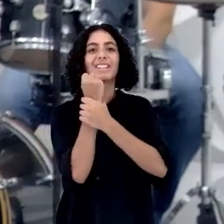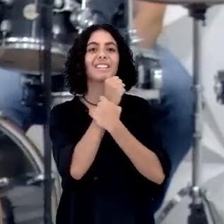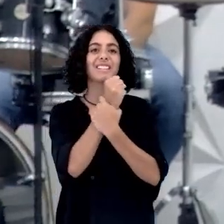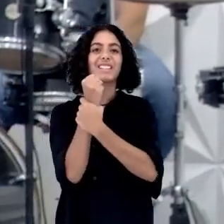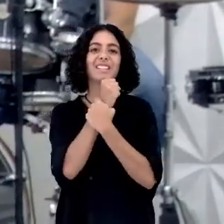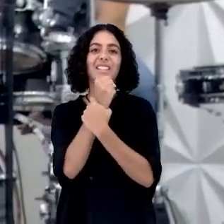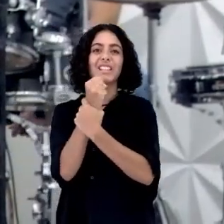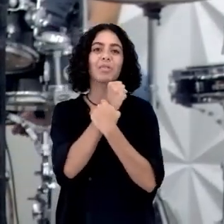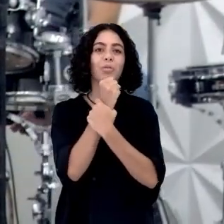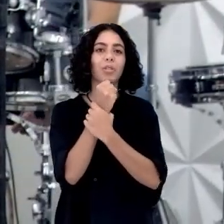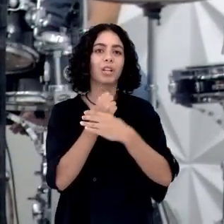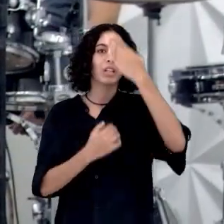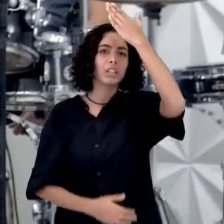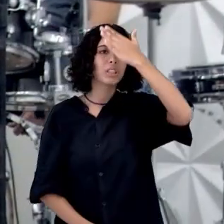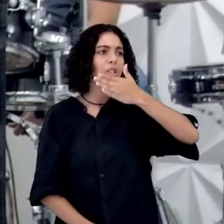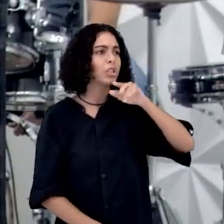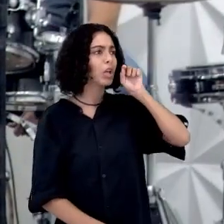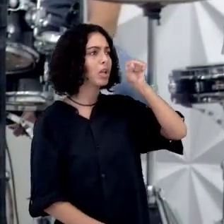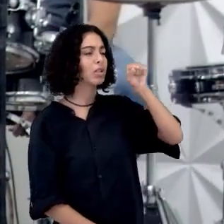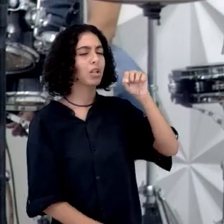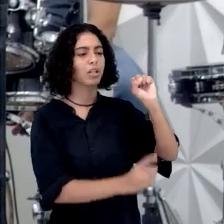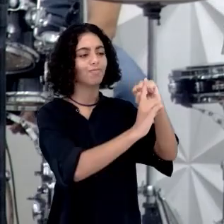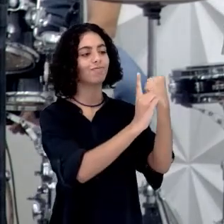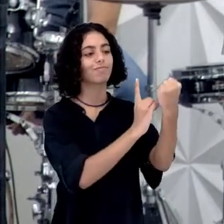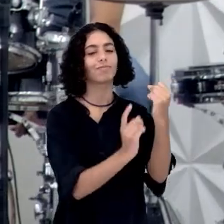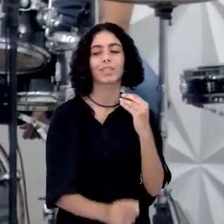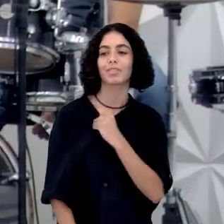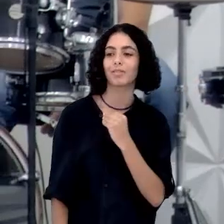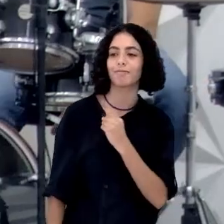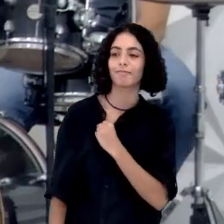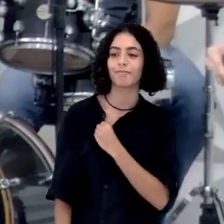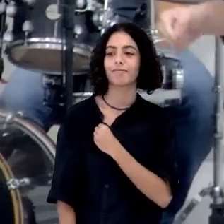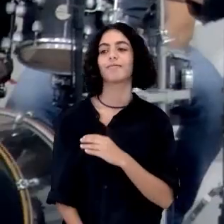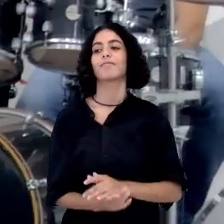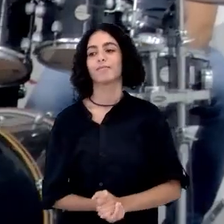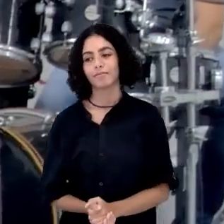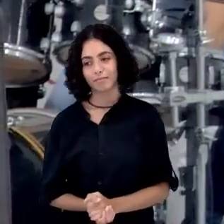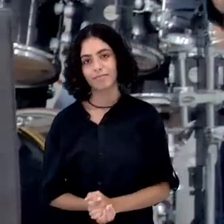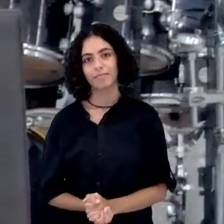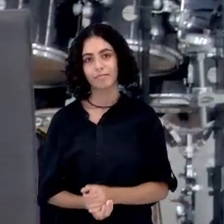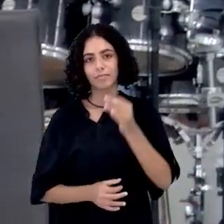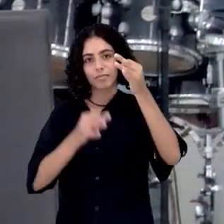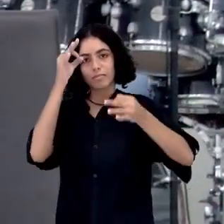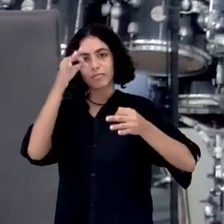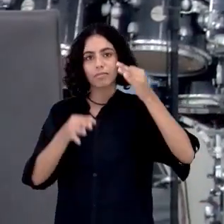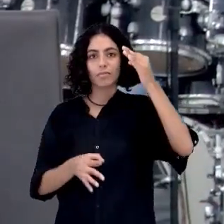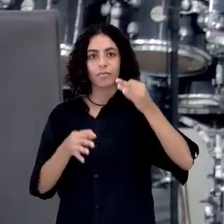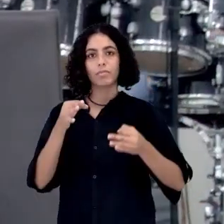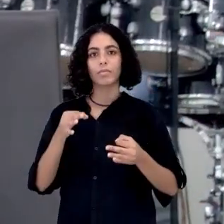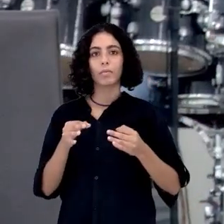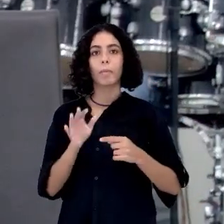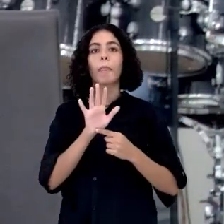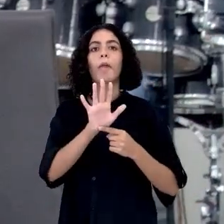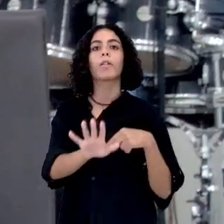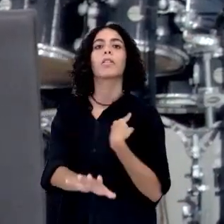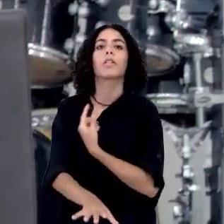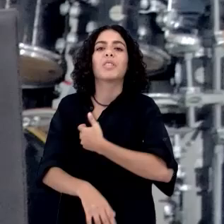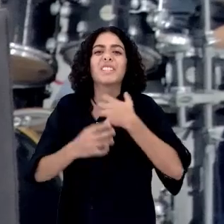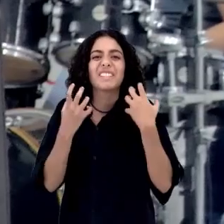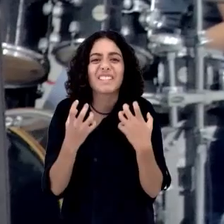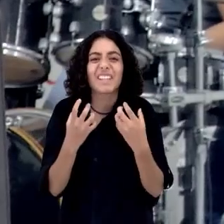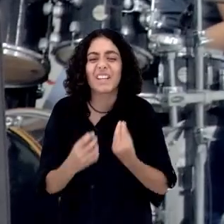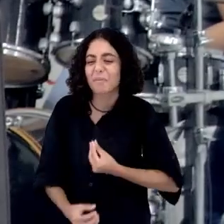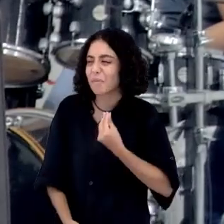Porque a justiça implica justamente em vivermos a vontade de Deus, em vivermos aquilo que Deus tem para a nossa